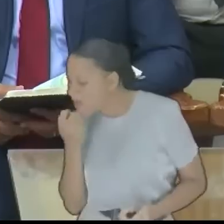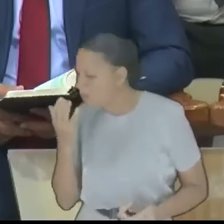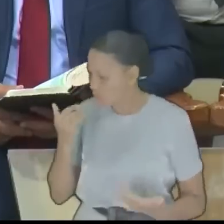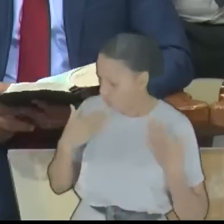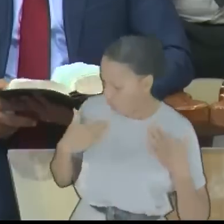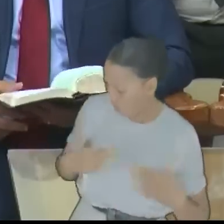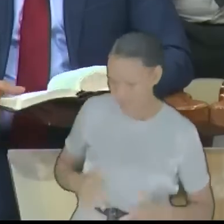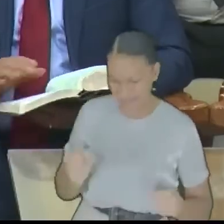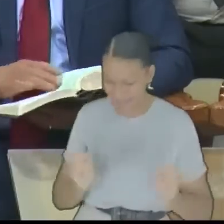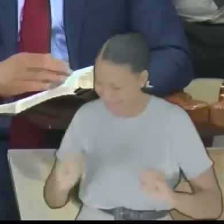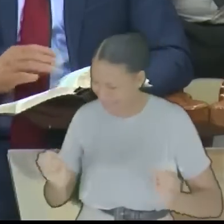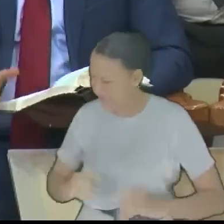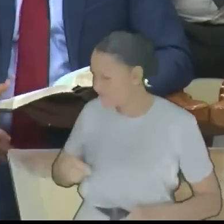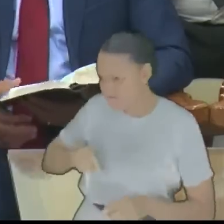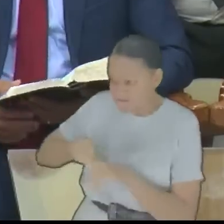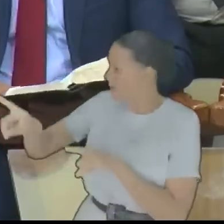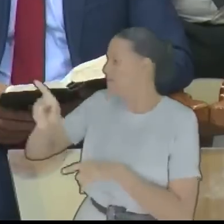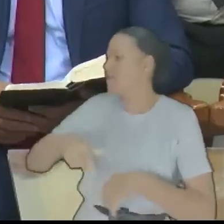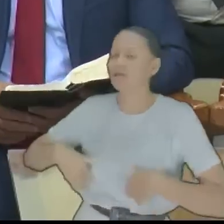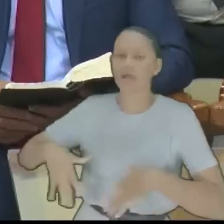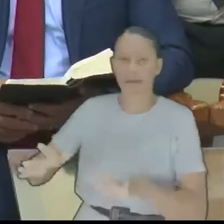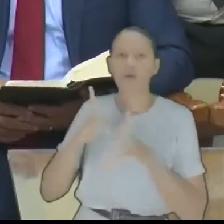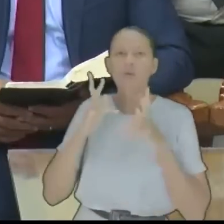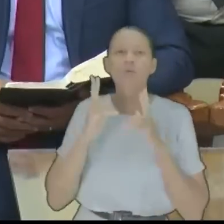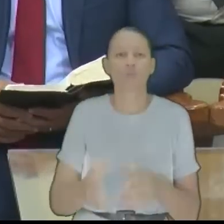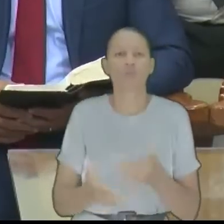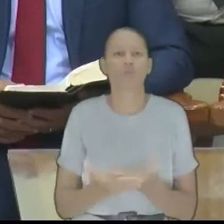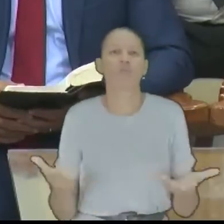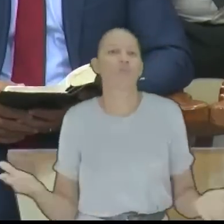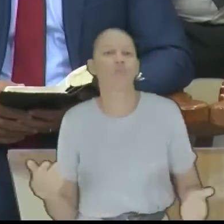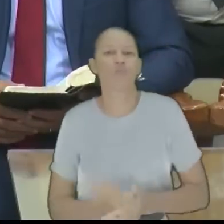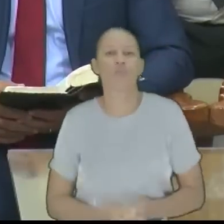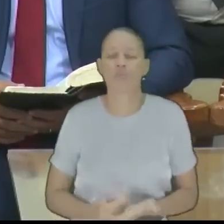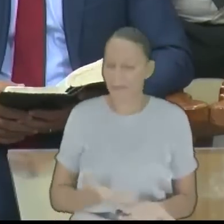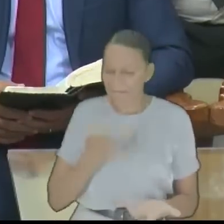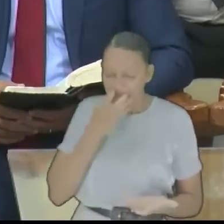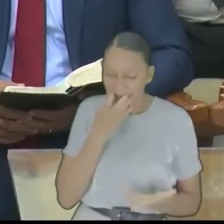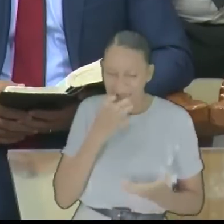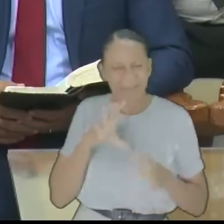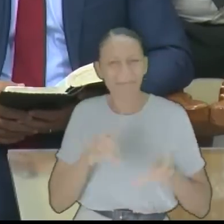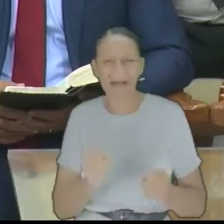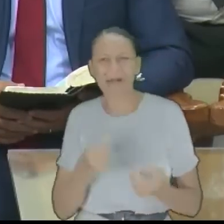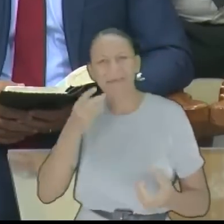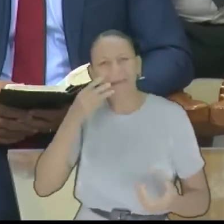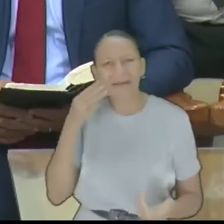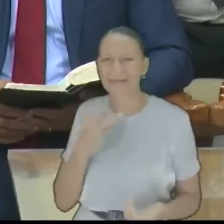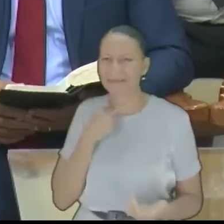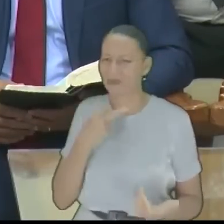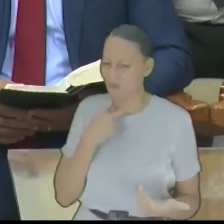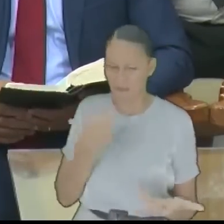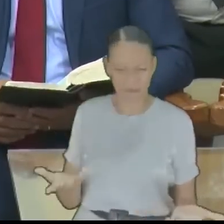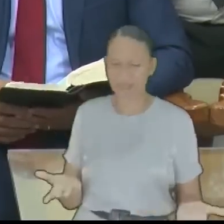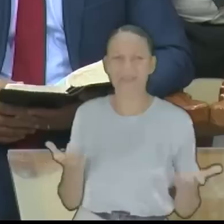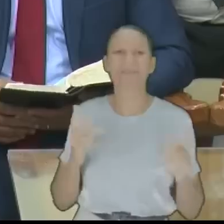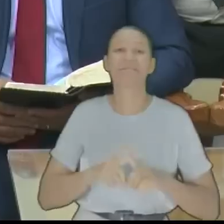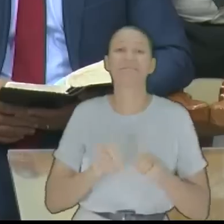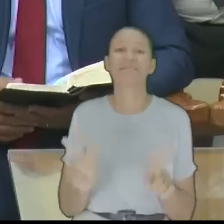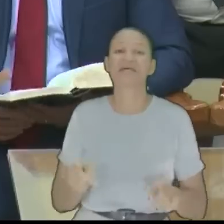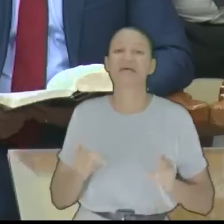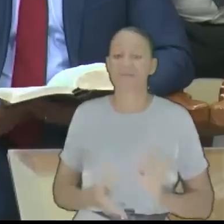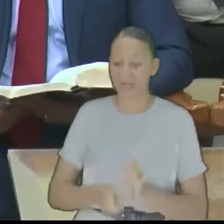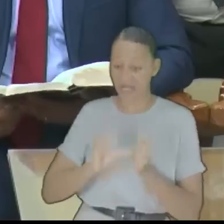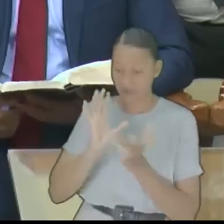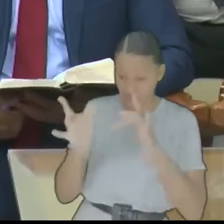sem veste, mandá-la embora como se manda embora. Nem um cão, nem um gato não se pode fazer isso. Mas antes